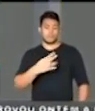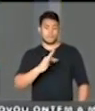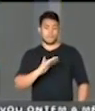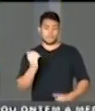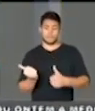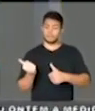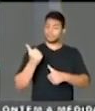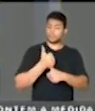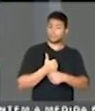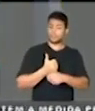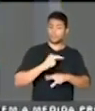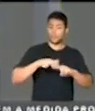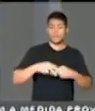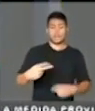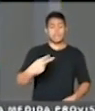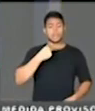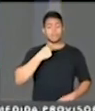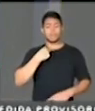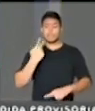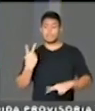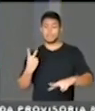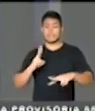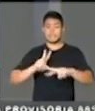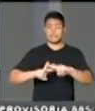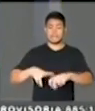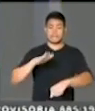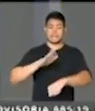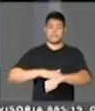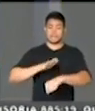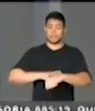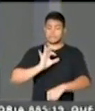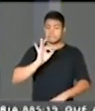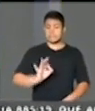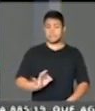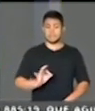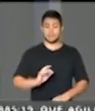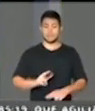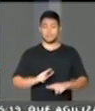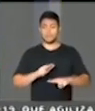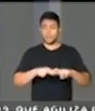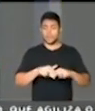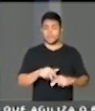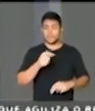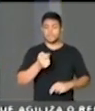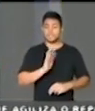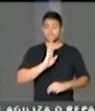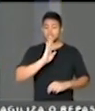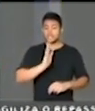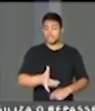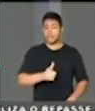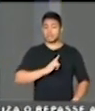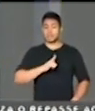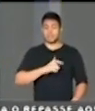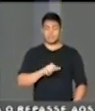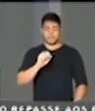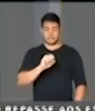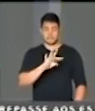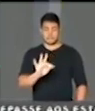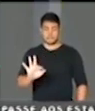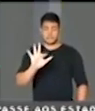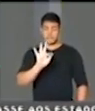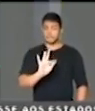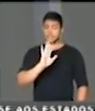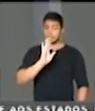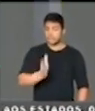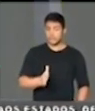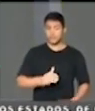não poderia prender o presidente Lula, porque este caso já estava sendo visto pelo STF, que o ministro